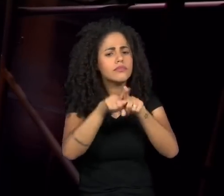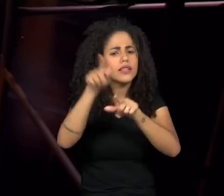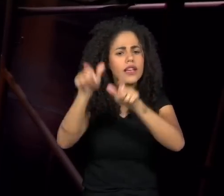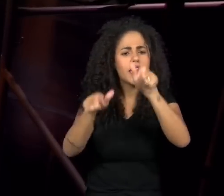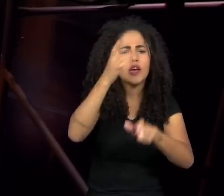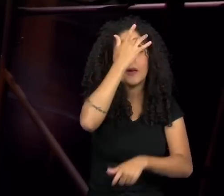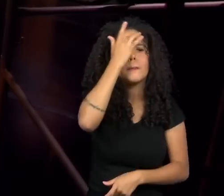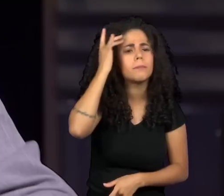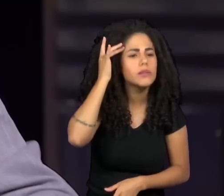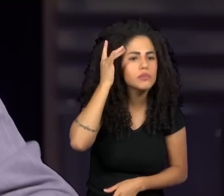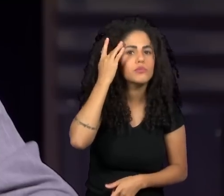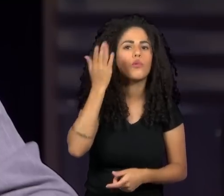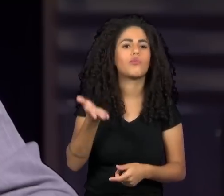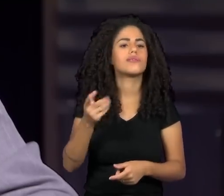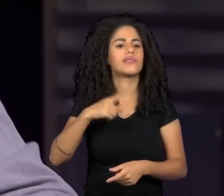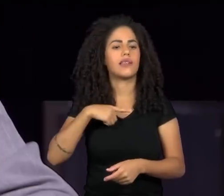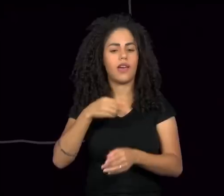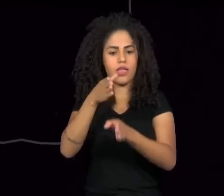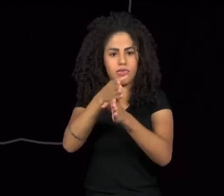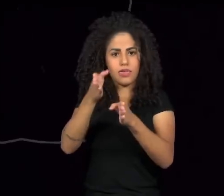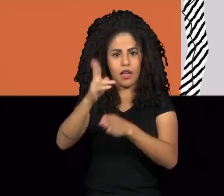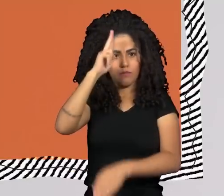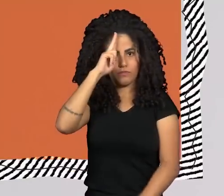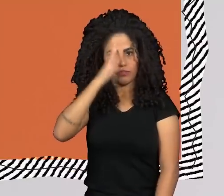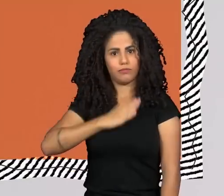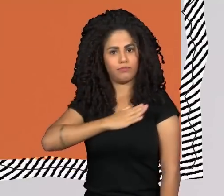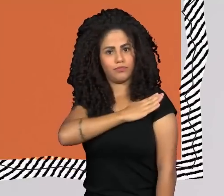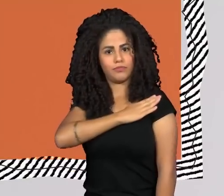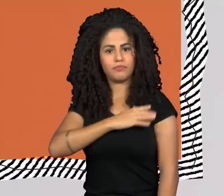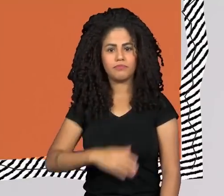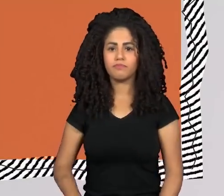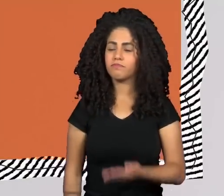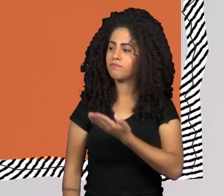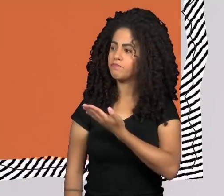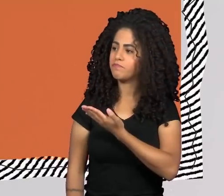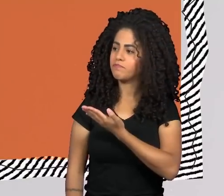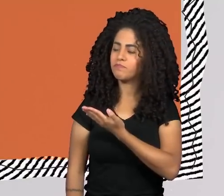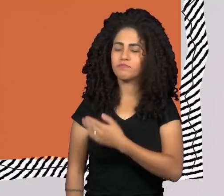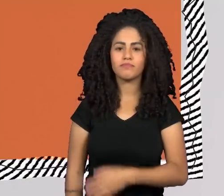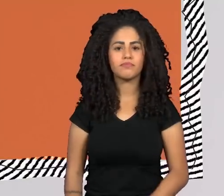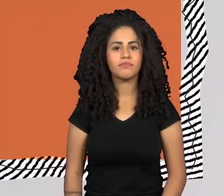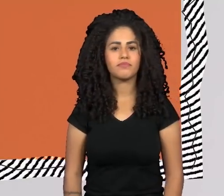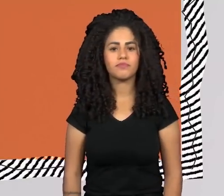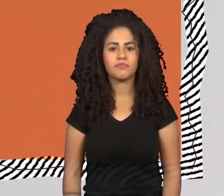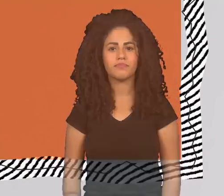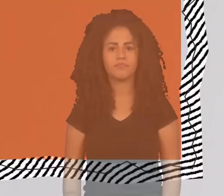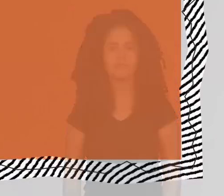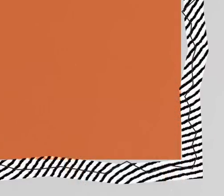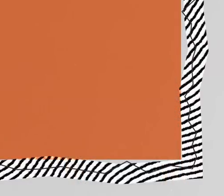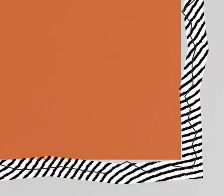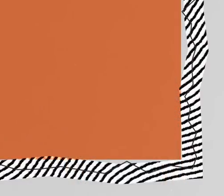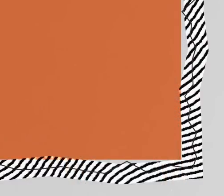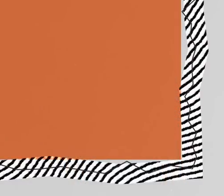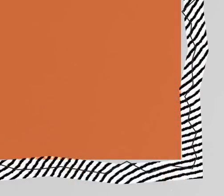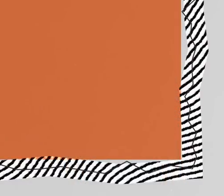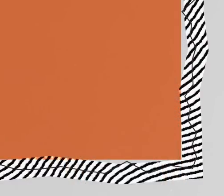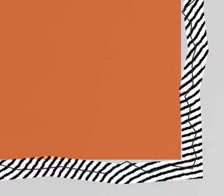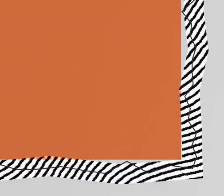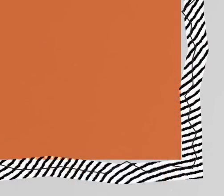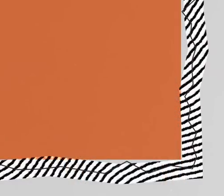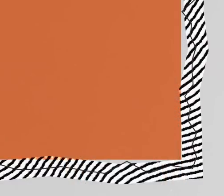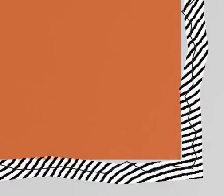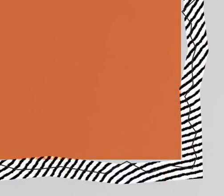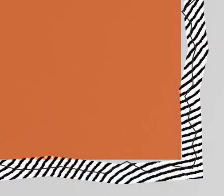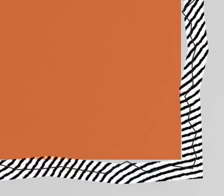muro do quartel. Tá faltando um caminhão para as pessoas se pendurar em frente, né? Se falar besouro